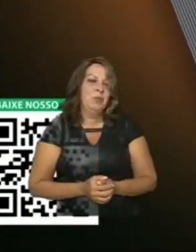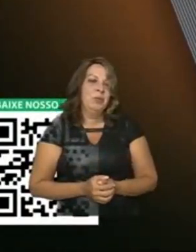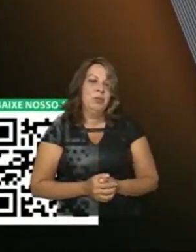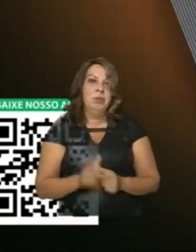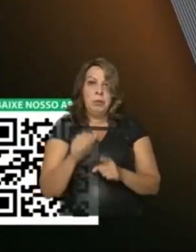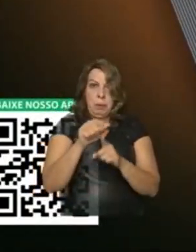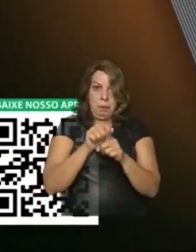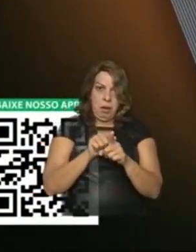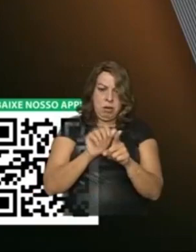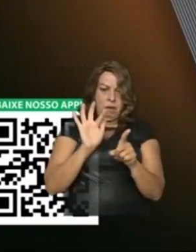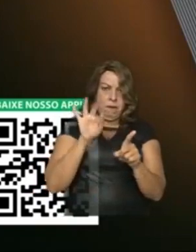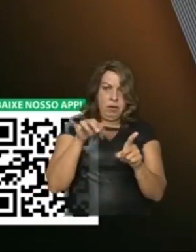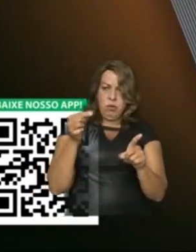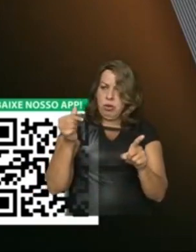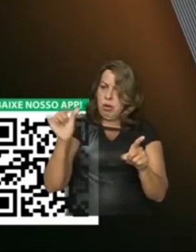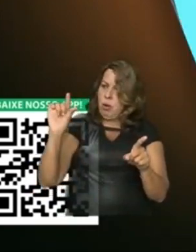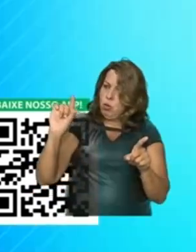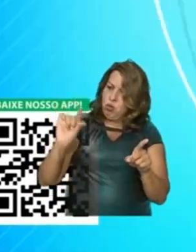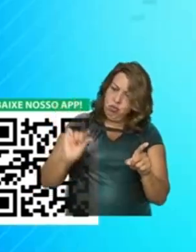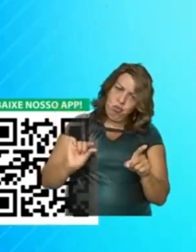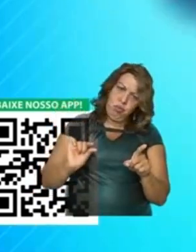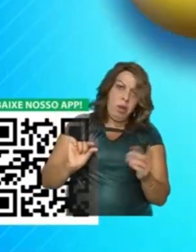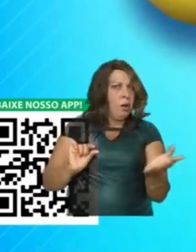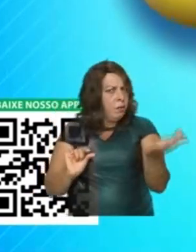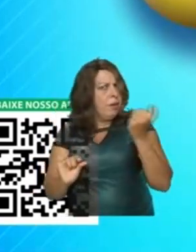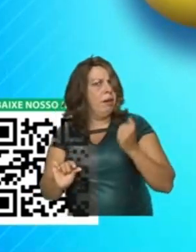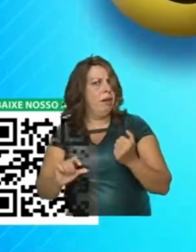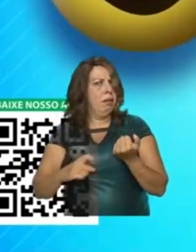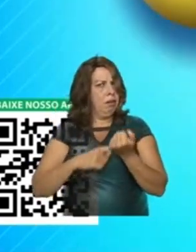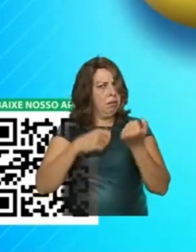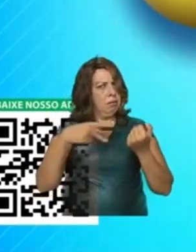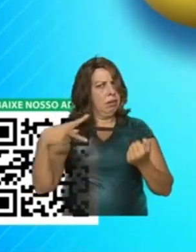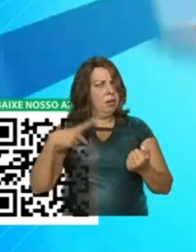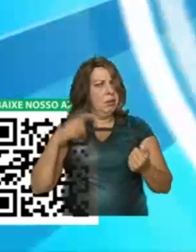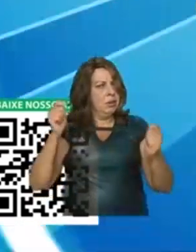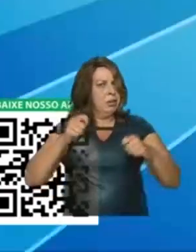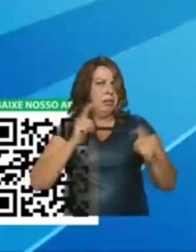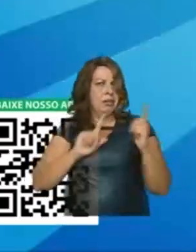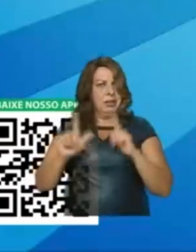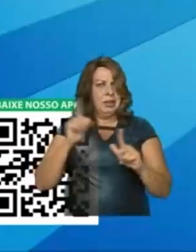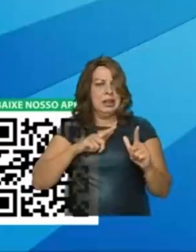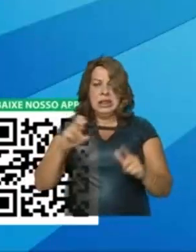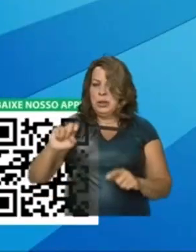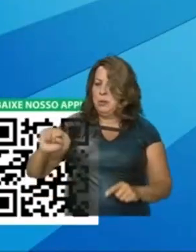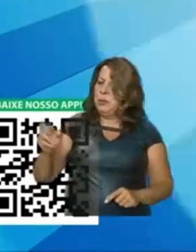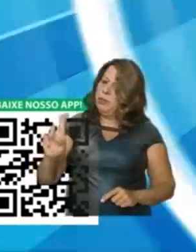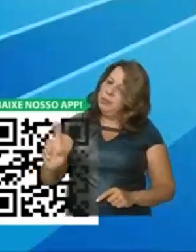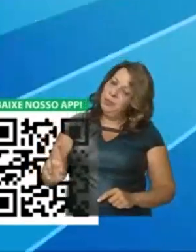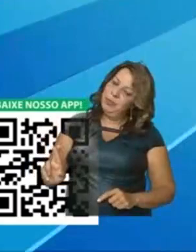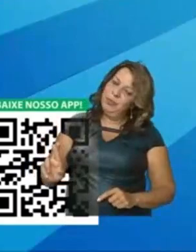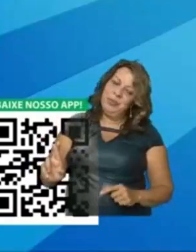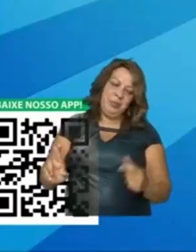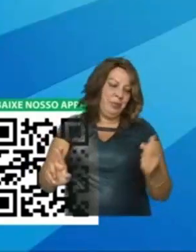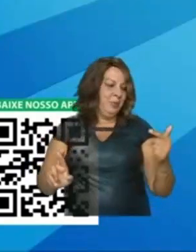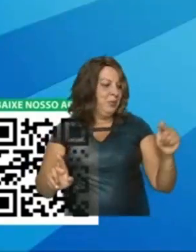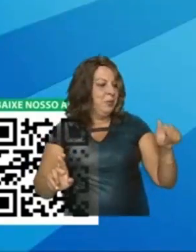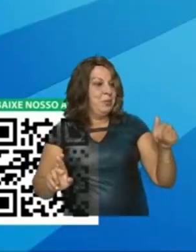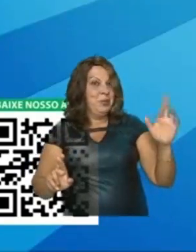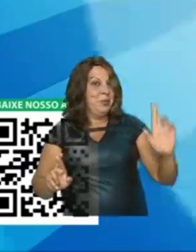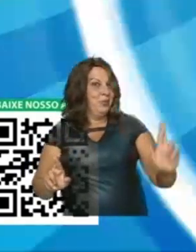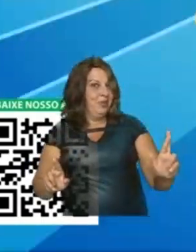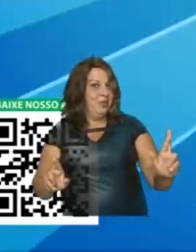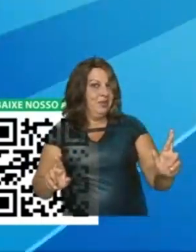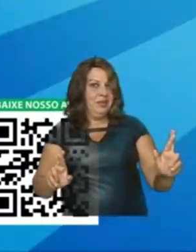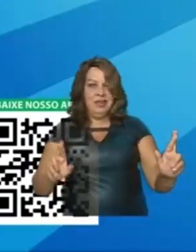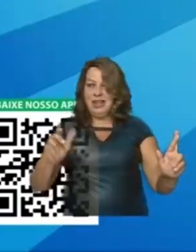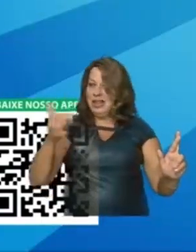Mês está acabando e o seu din-din também? Vem com Caju Cap para você se dar bem. Tem R$5.000 no primeiro prêmio, R$7.000 no